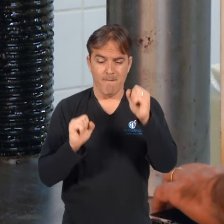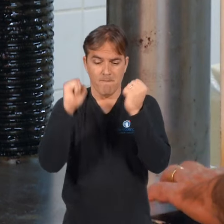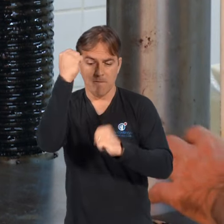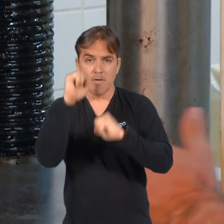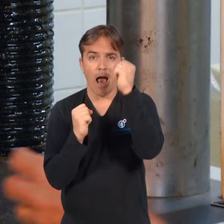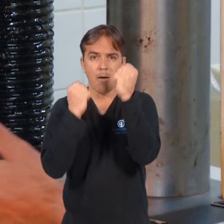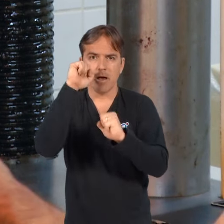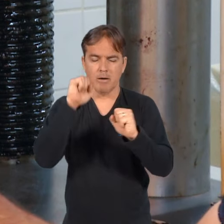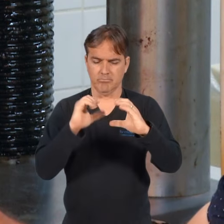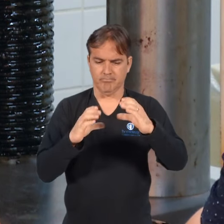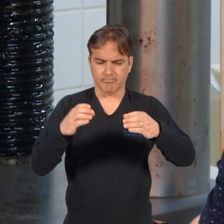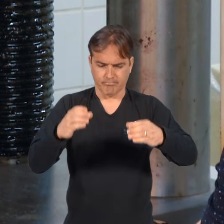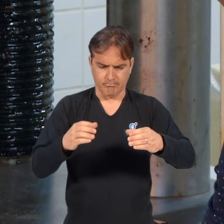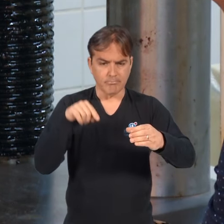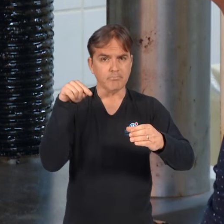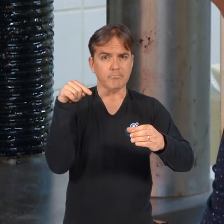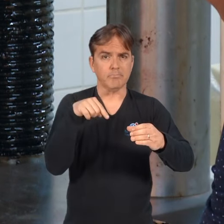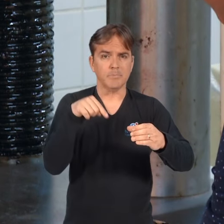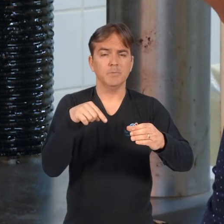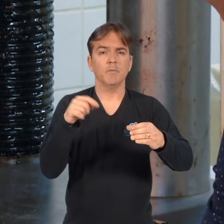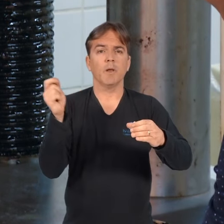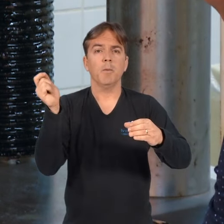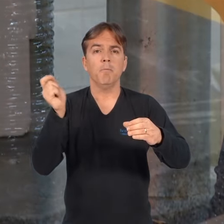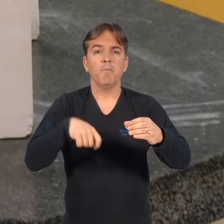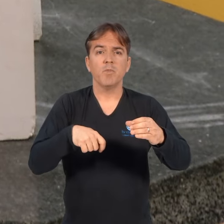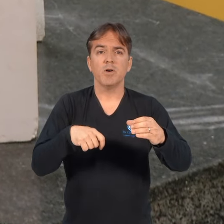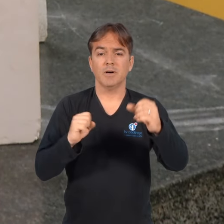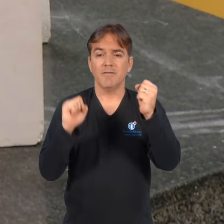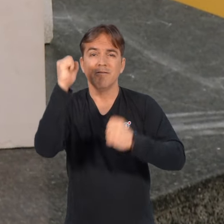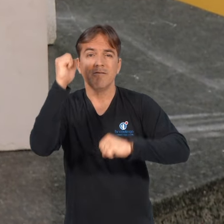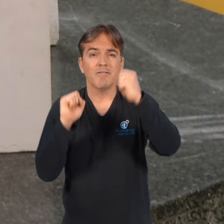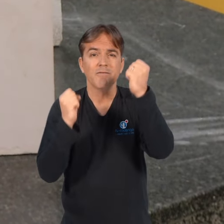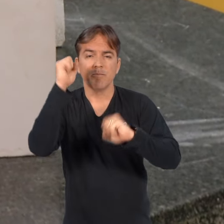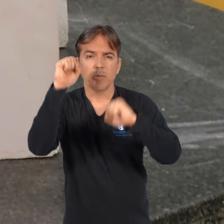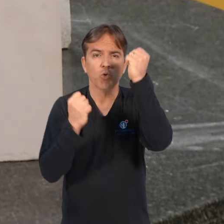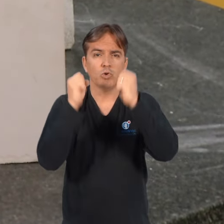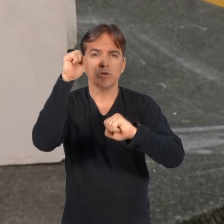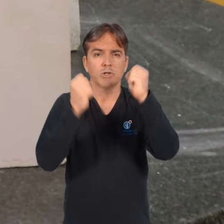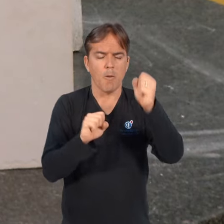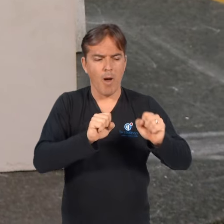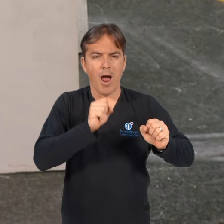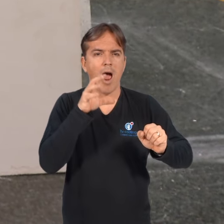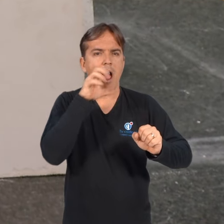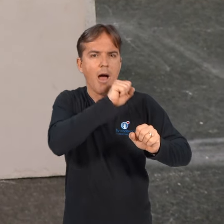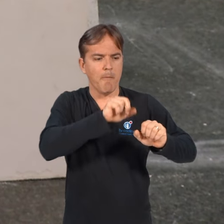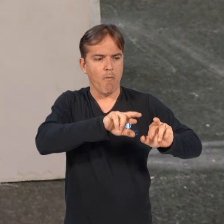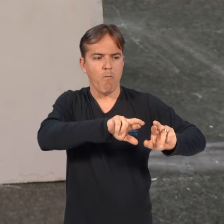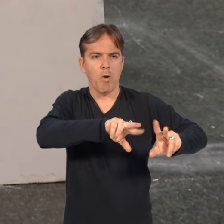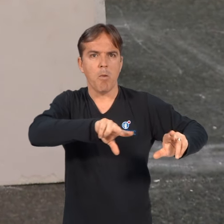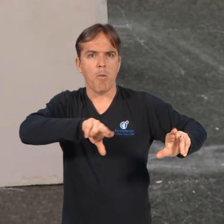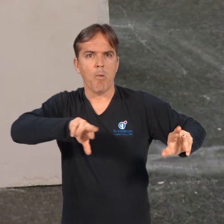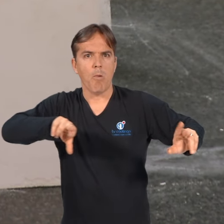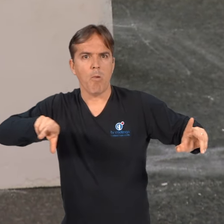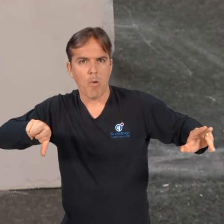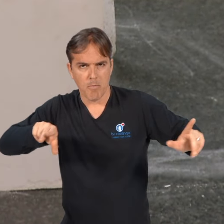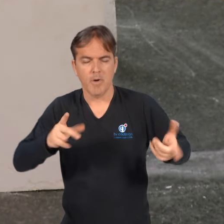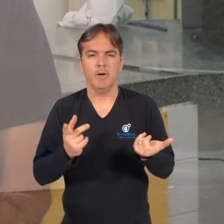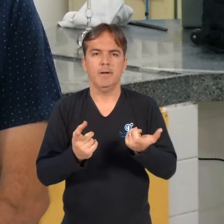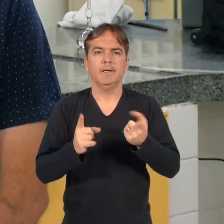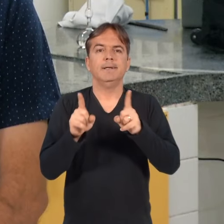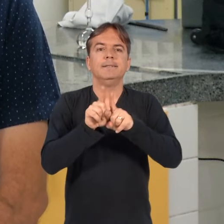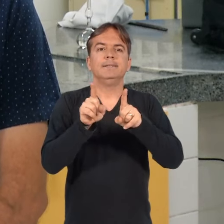de um bloco que tenha um sistema de produtividade que dê a produção de várias unidades no dia. Processo